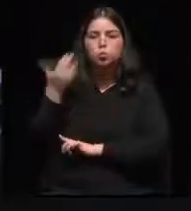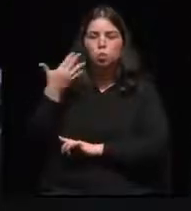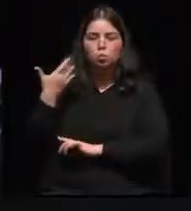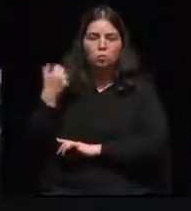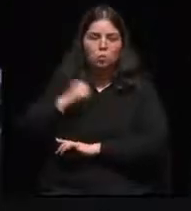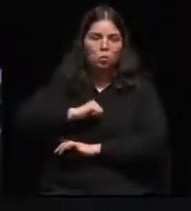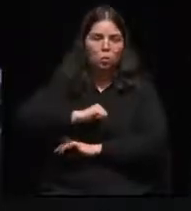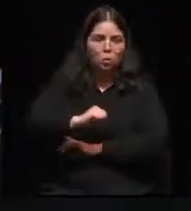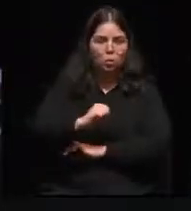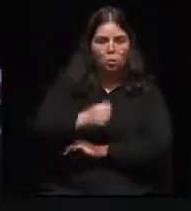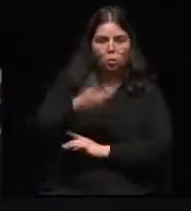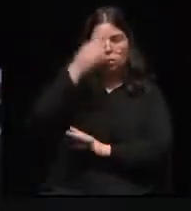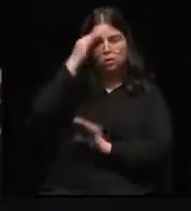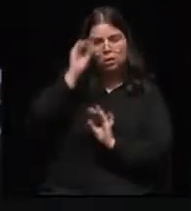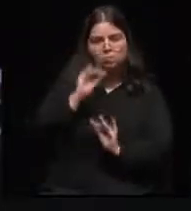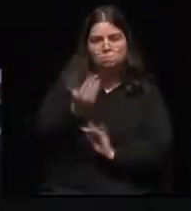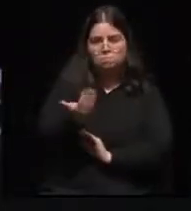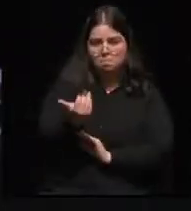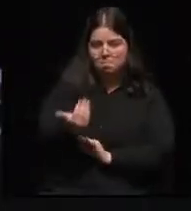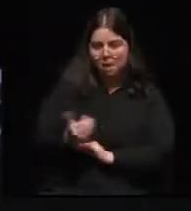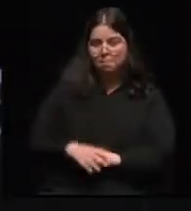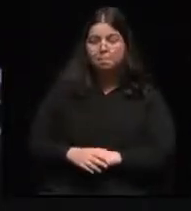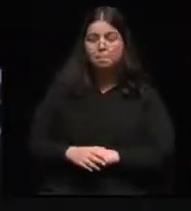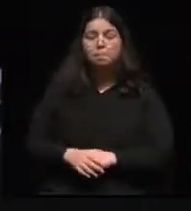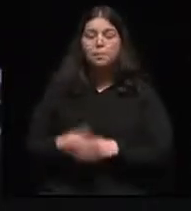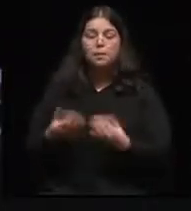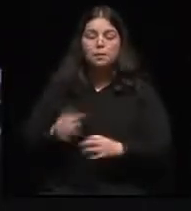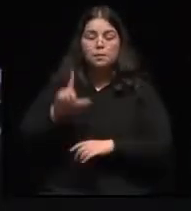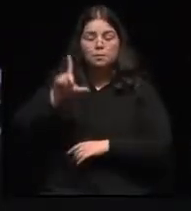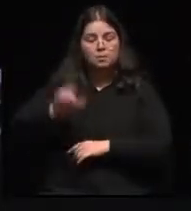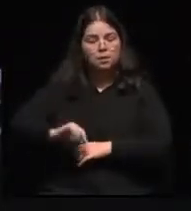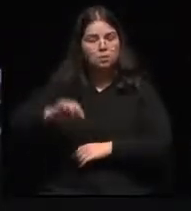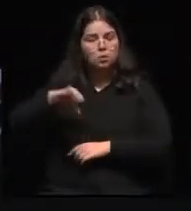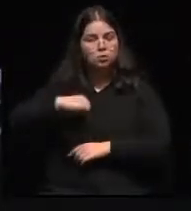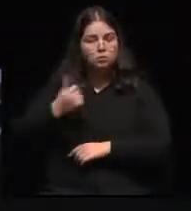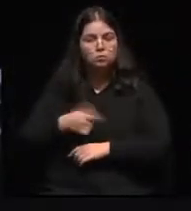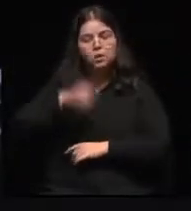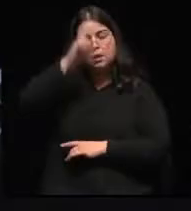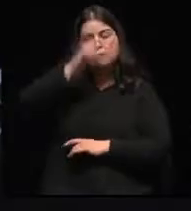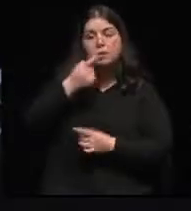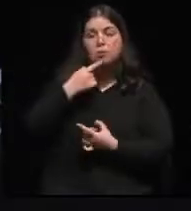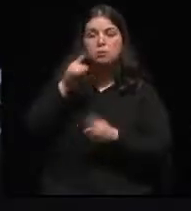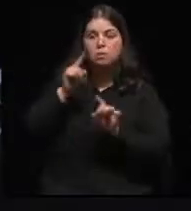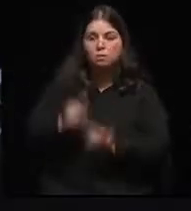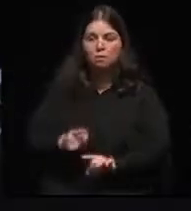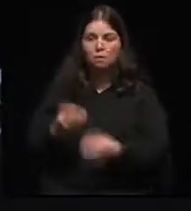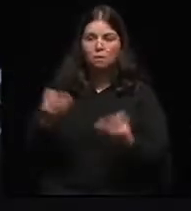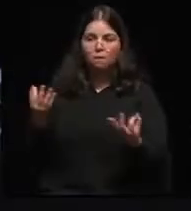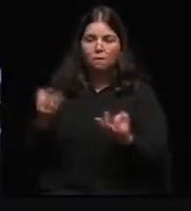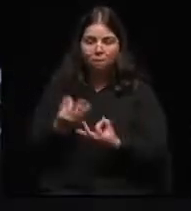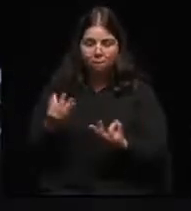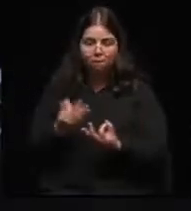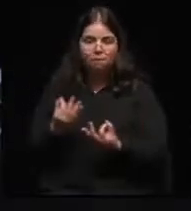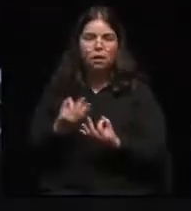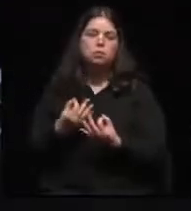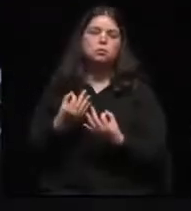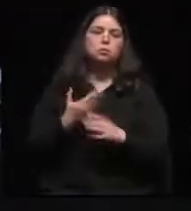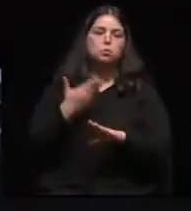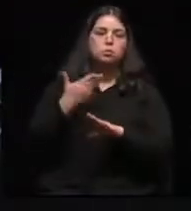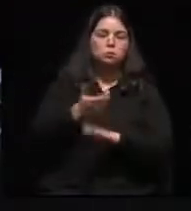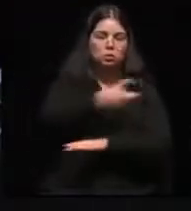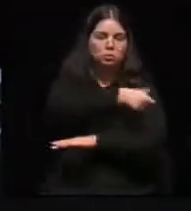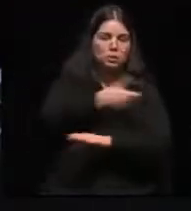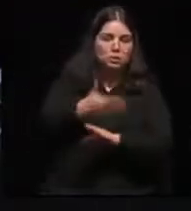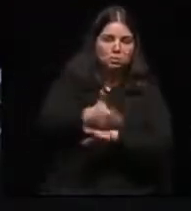ao preconceito. Por fim, os Verdes não podem deixar de relembrar mais uma vez que no final do anterior mandato foram